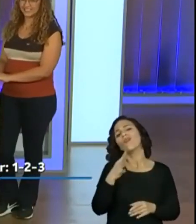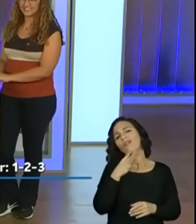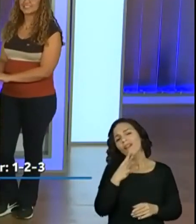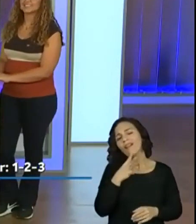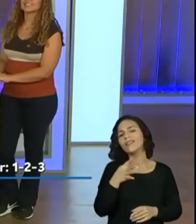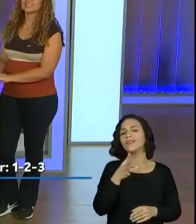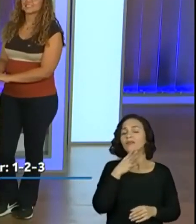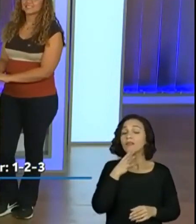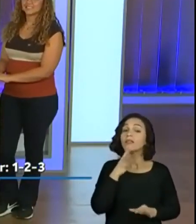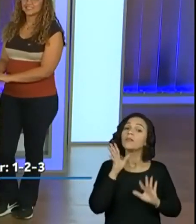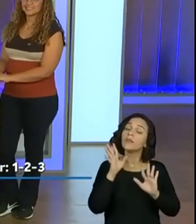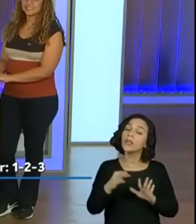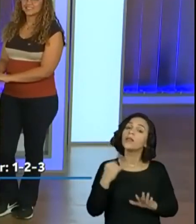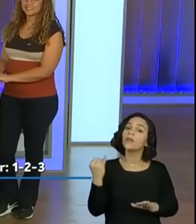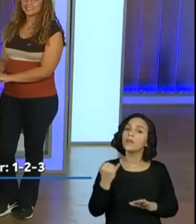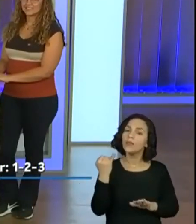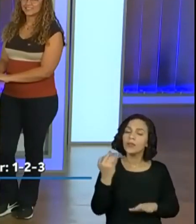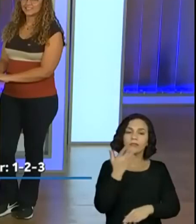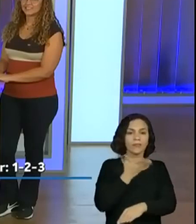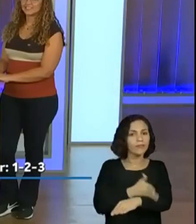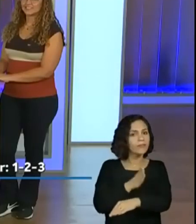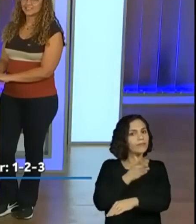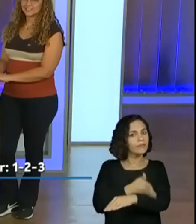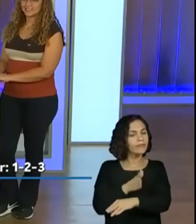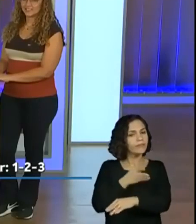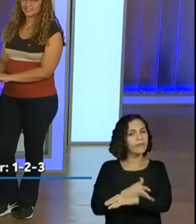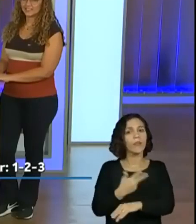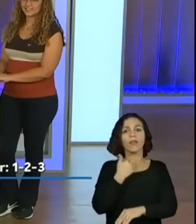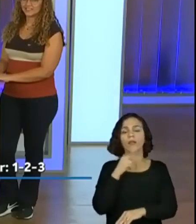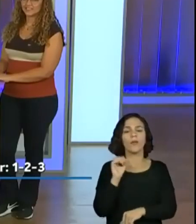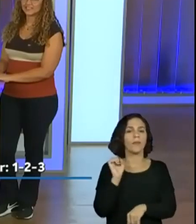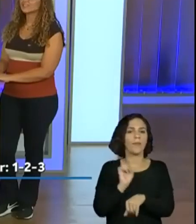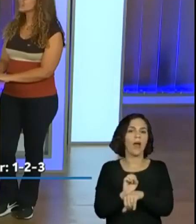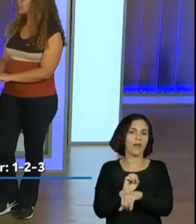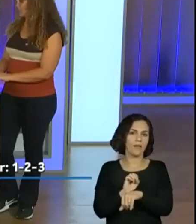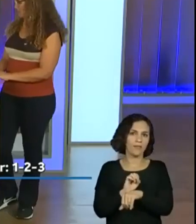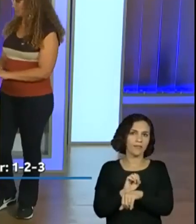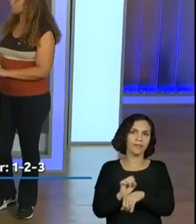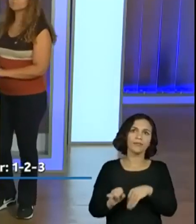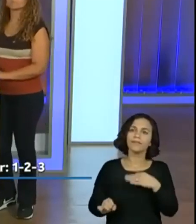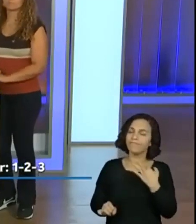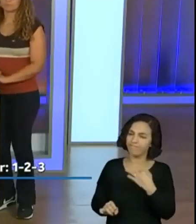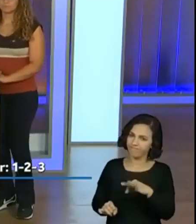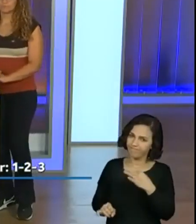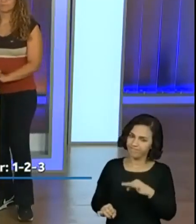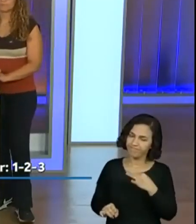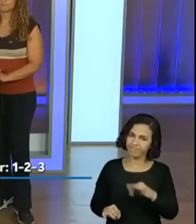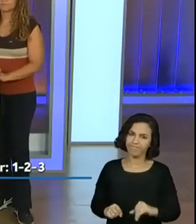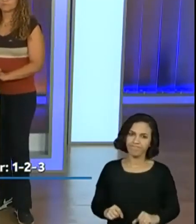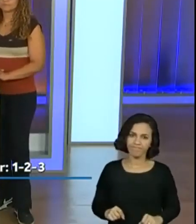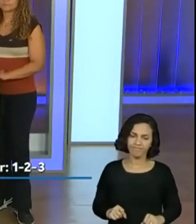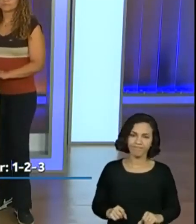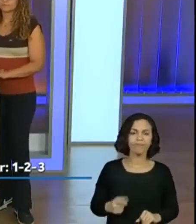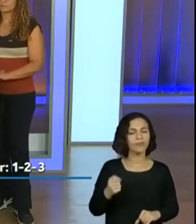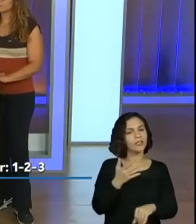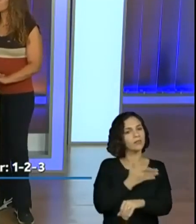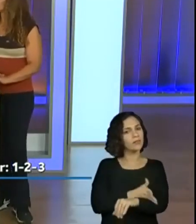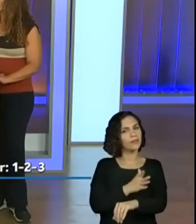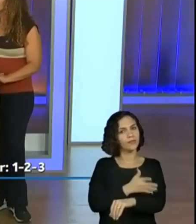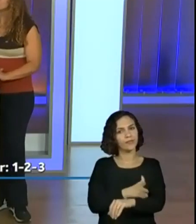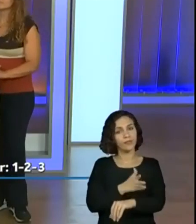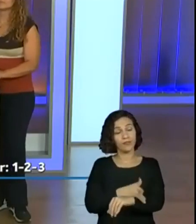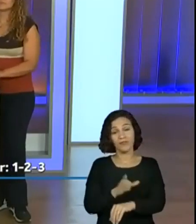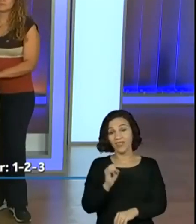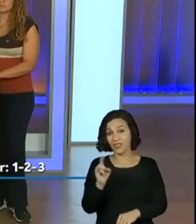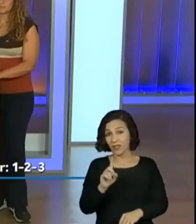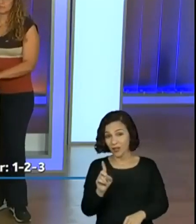vi, mas o importante é a gente ir treinando, não dá para parar de treinar, não é? Sim. O tempo todo ir treinando, exigirão, olha